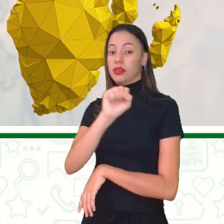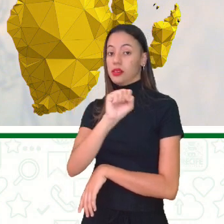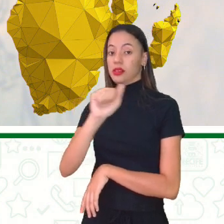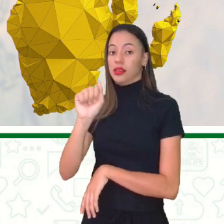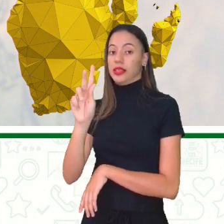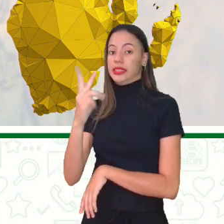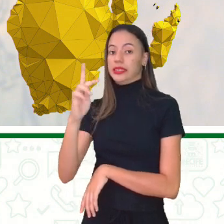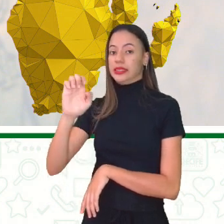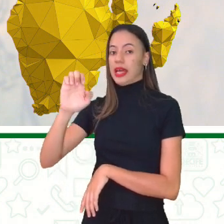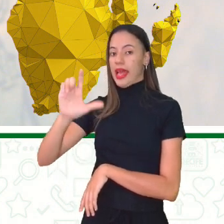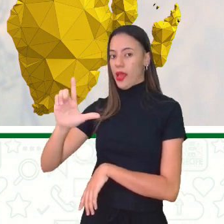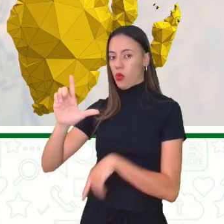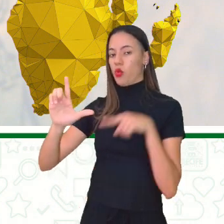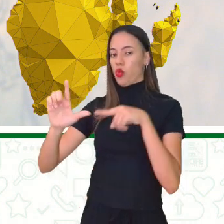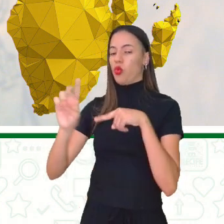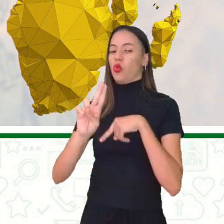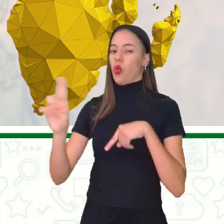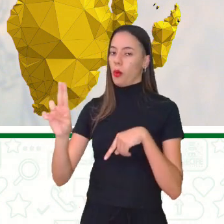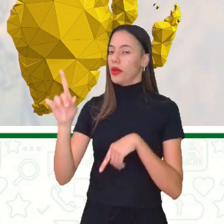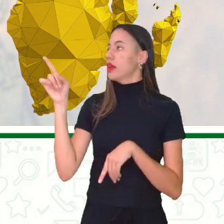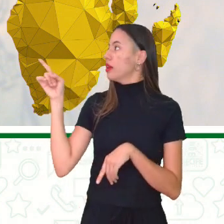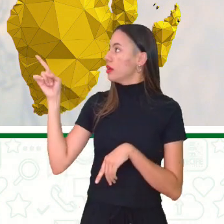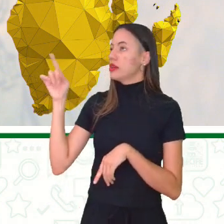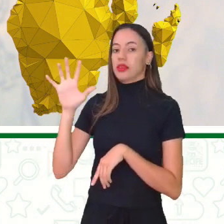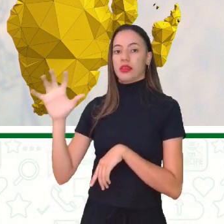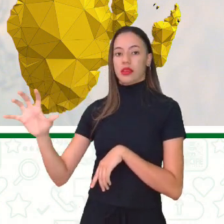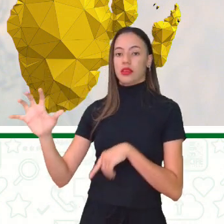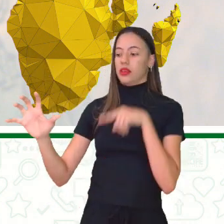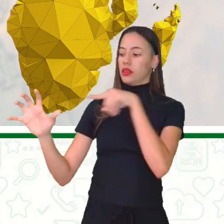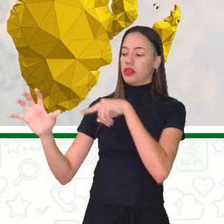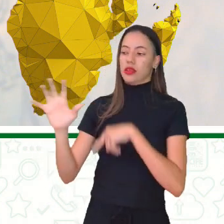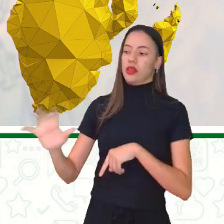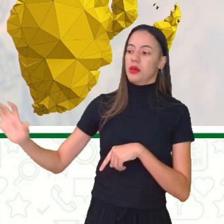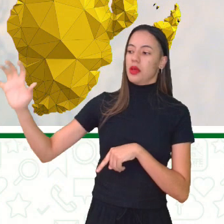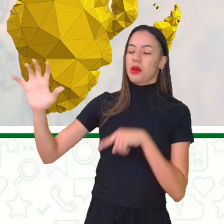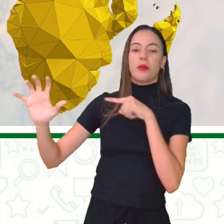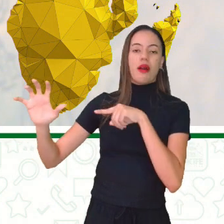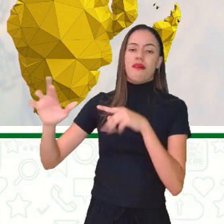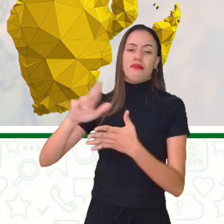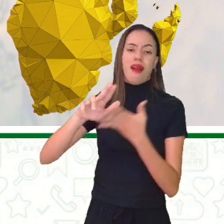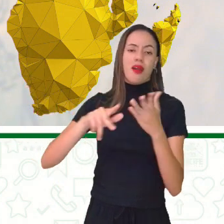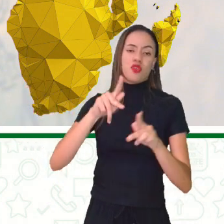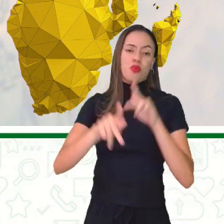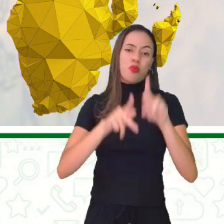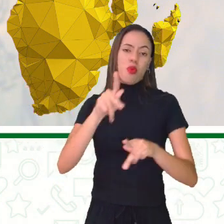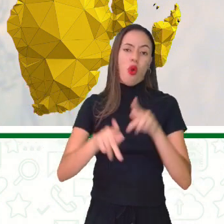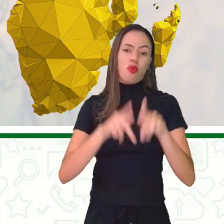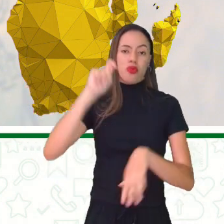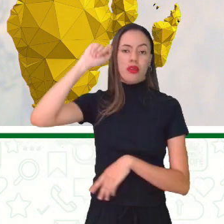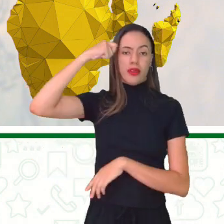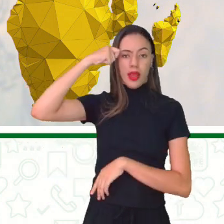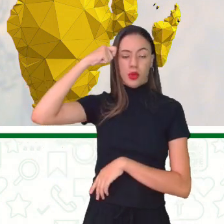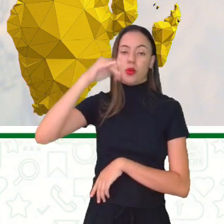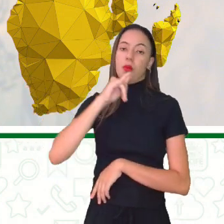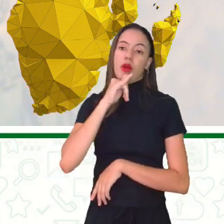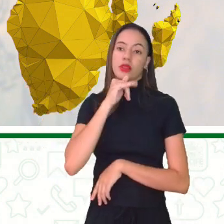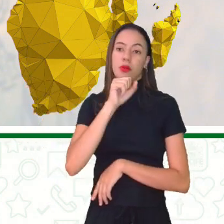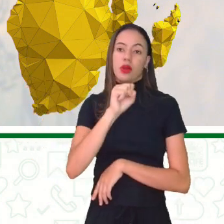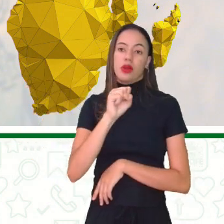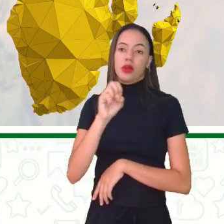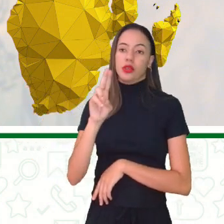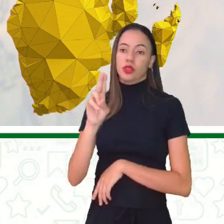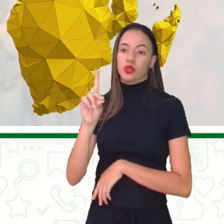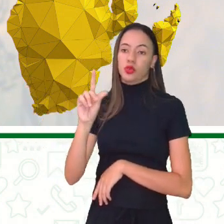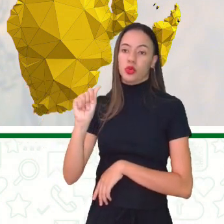nesse território, a gente teve o estabelecimento de vários povos negros, né? Como os